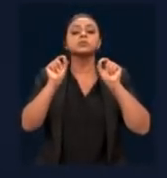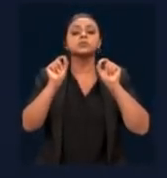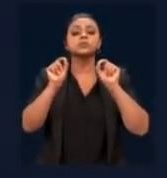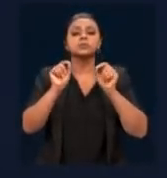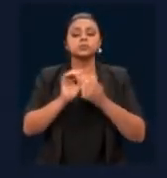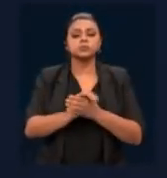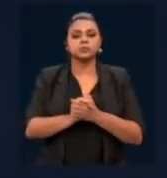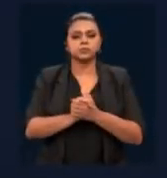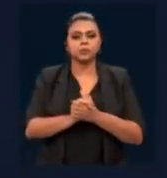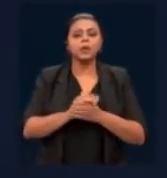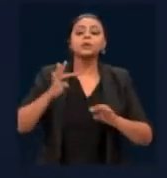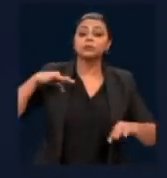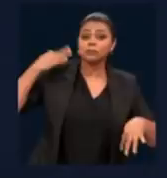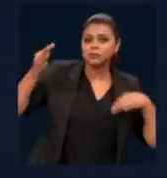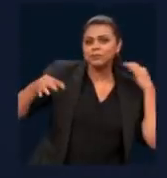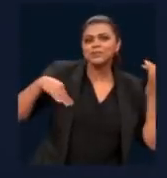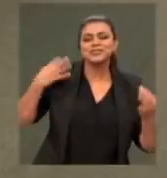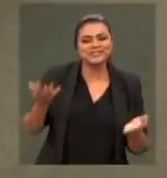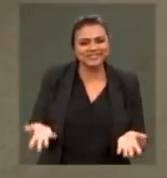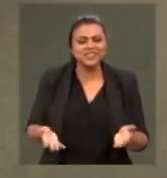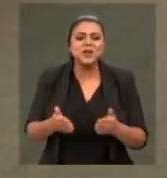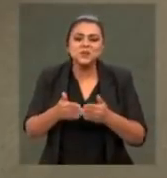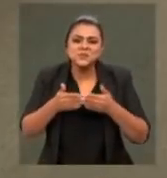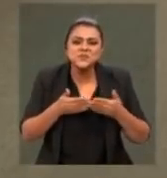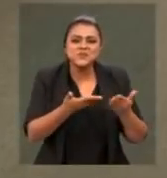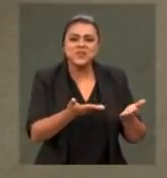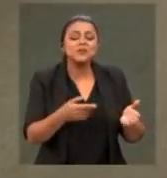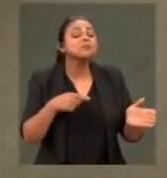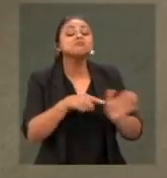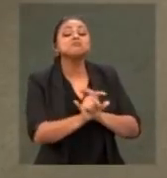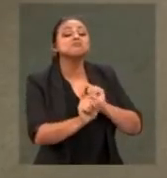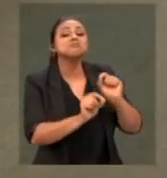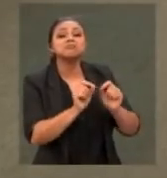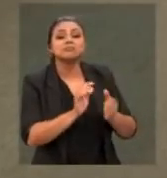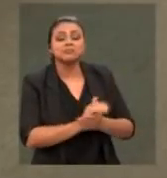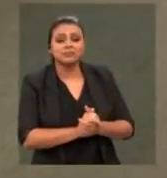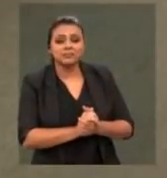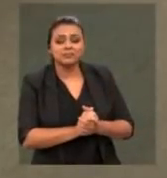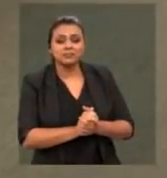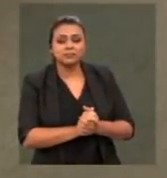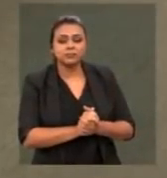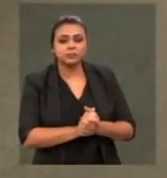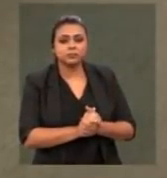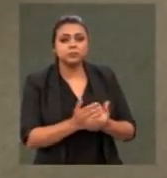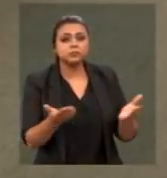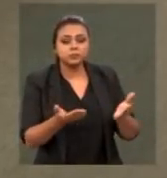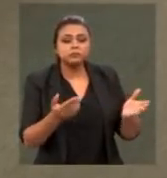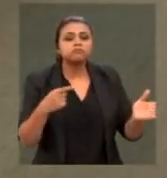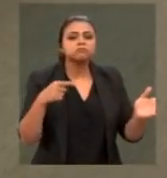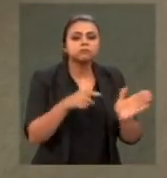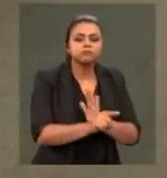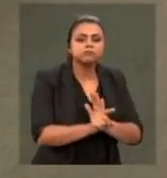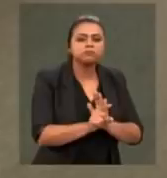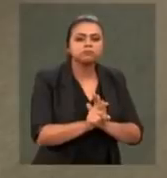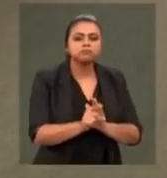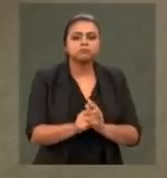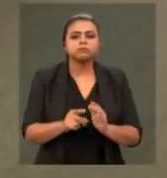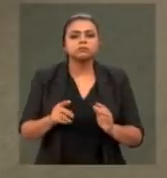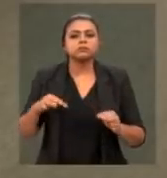turismo por favor o candidato vai pra quem vamos fazer pra